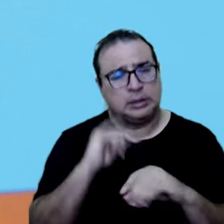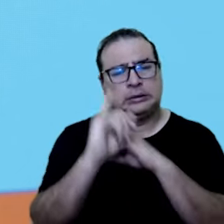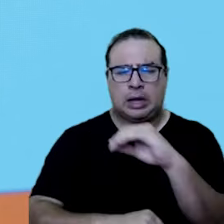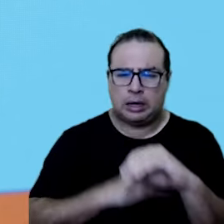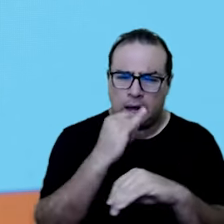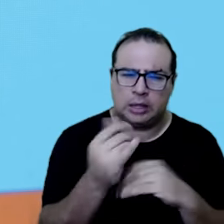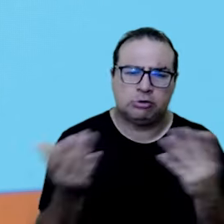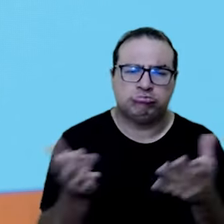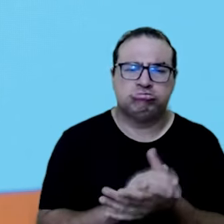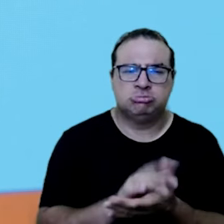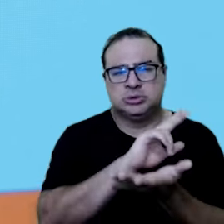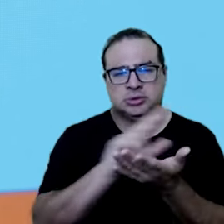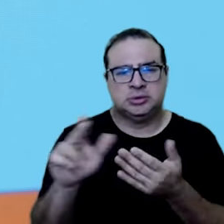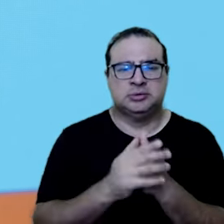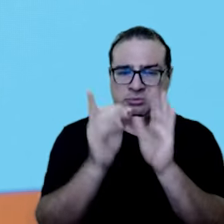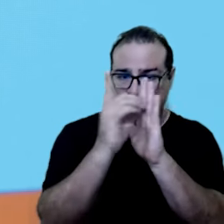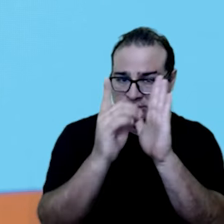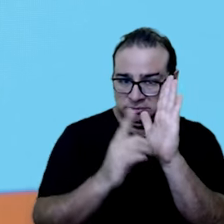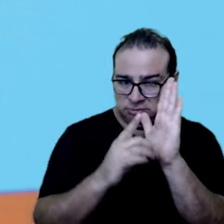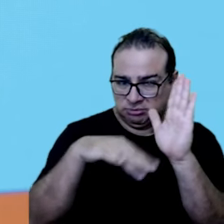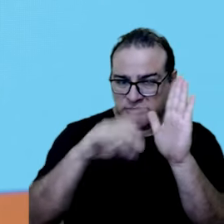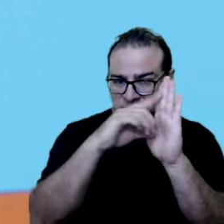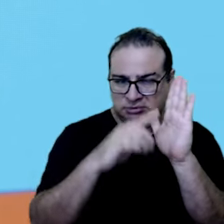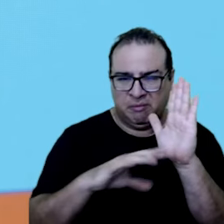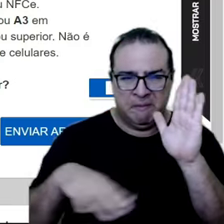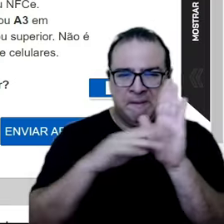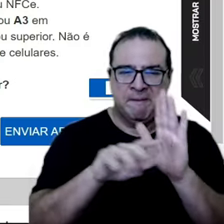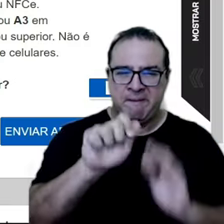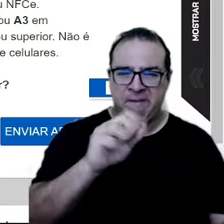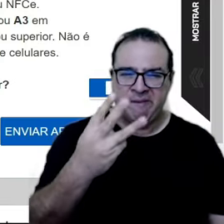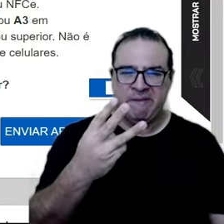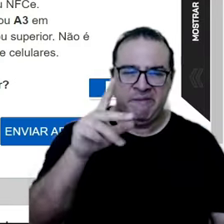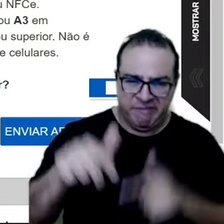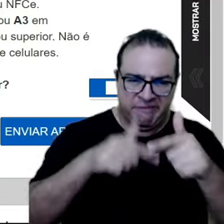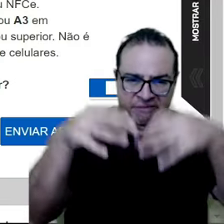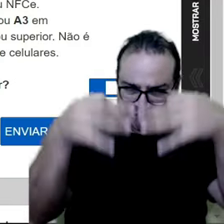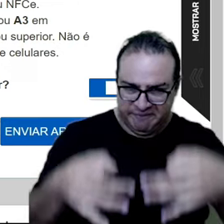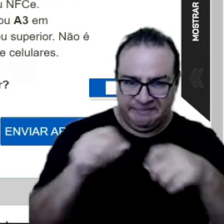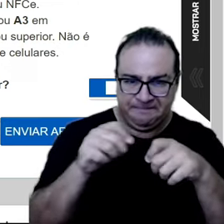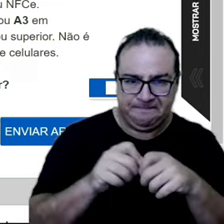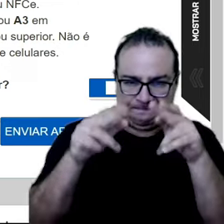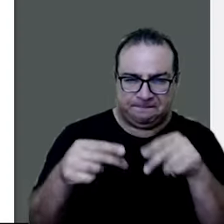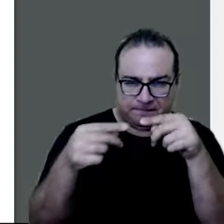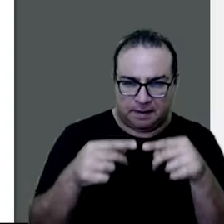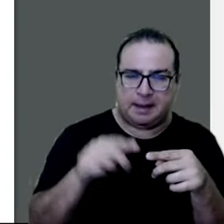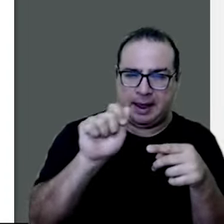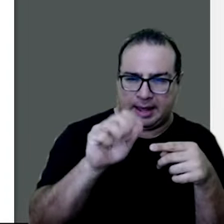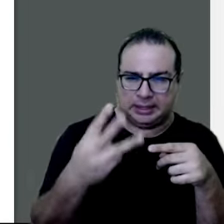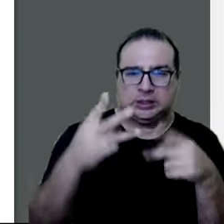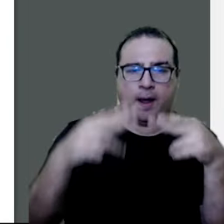internet com né a parte digital eh o A3 funciona para fazer o funcionamento do